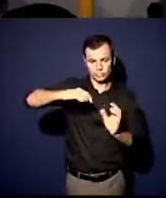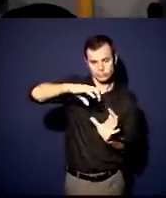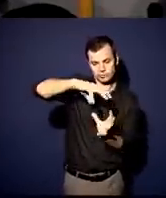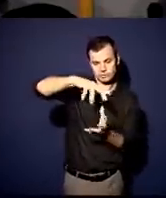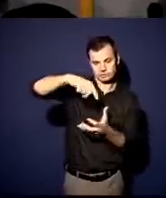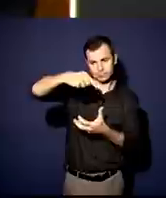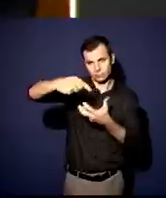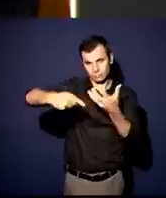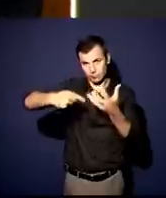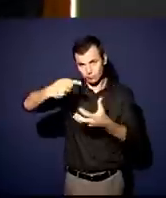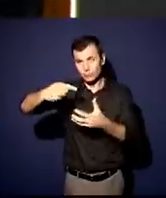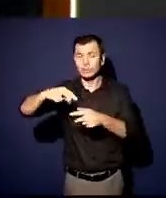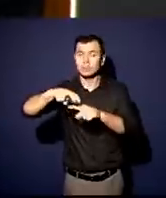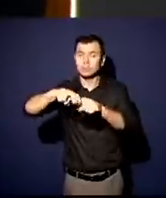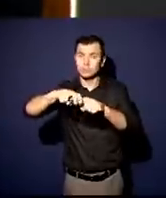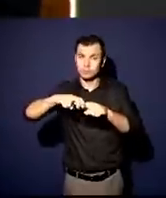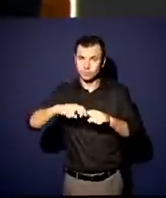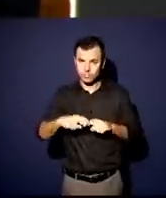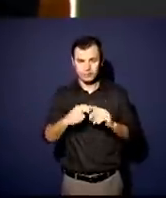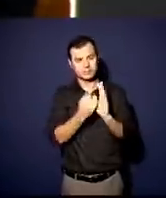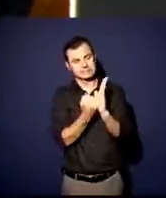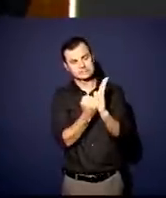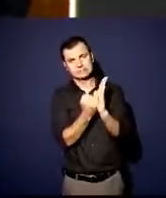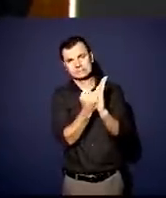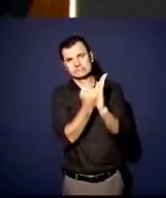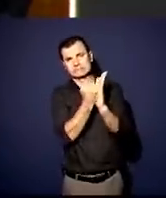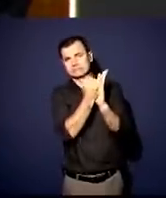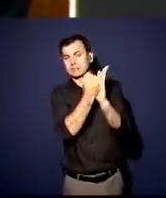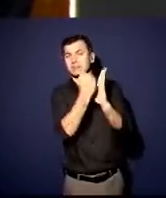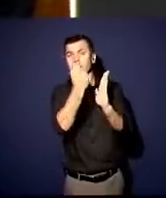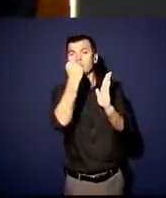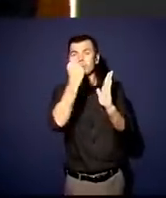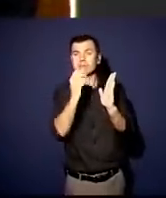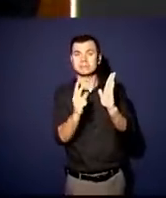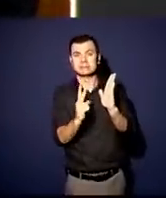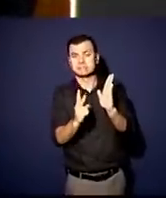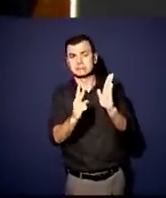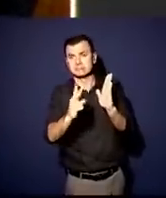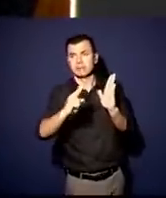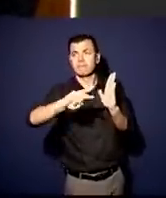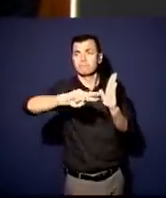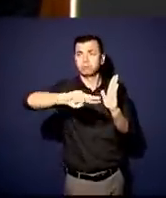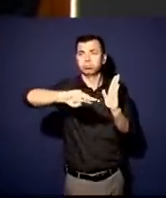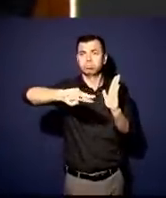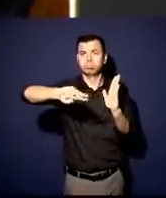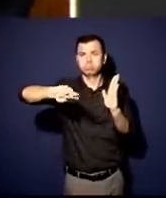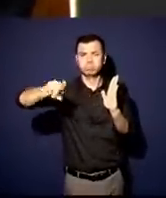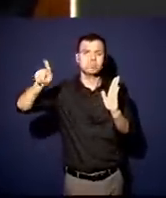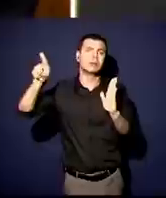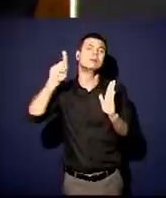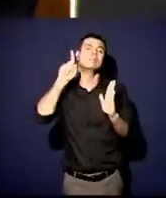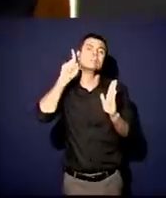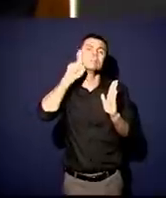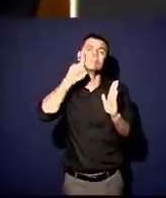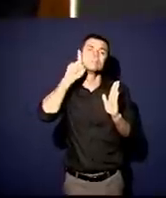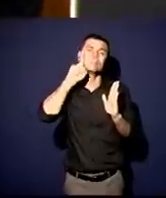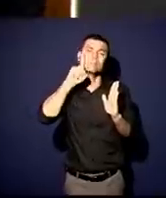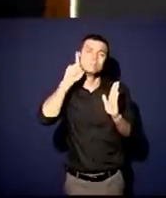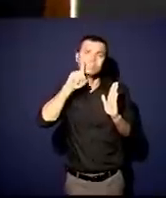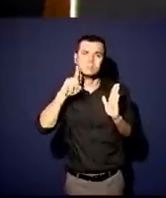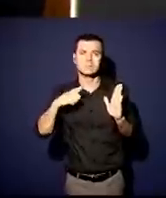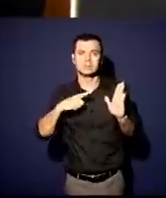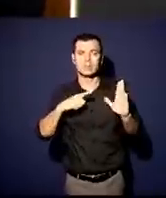mais persistente e forte por muito tempo. É o onshoring, reassuring, os Estados Unidos terem que ter fábrica